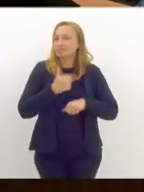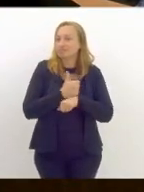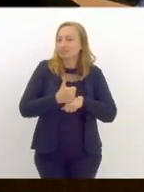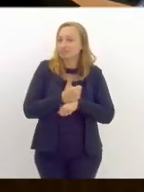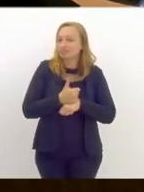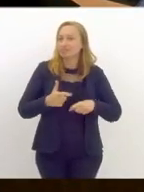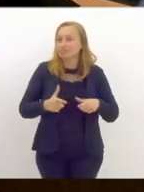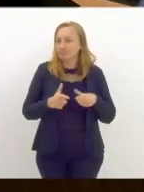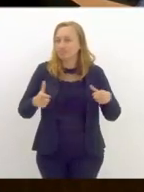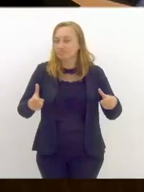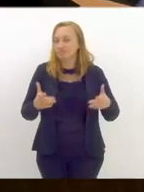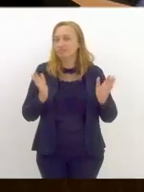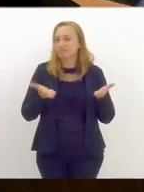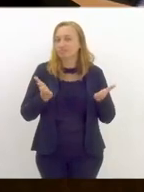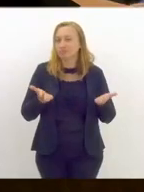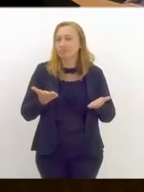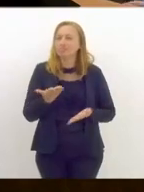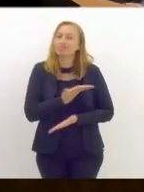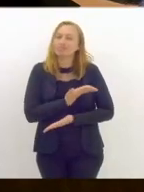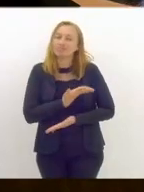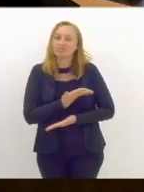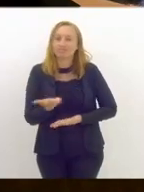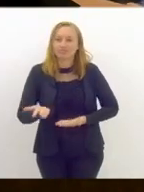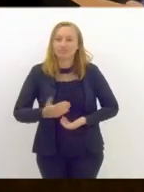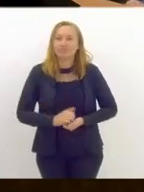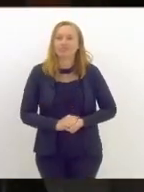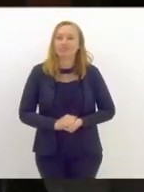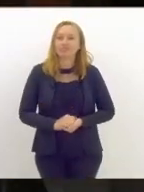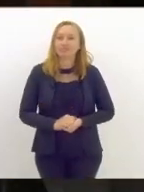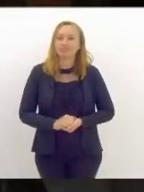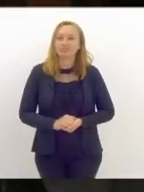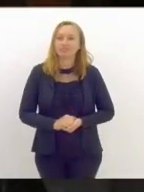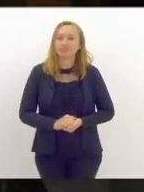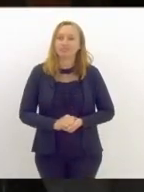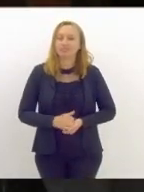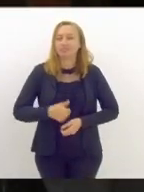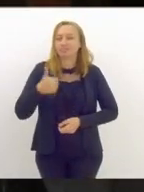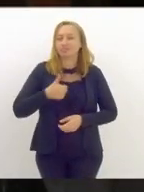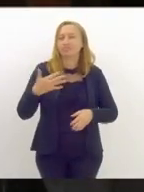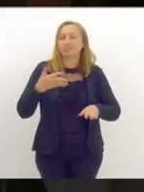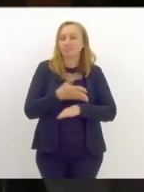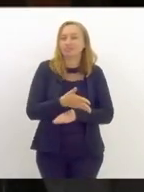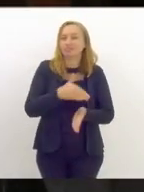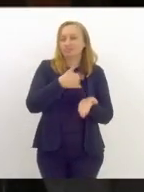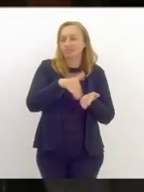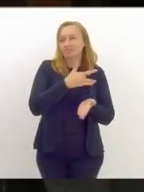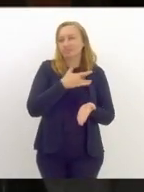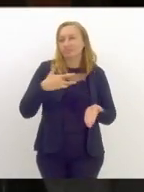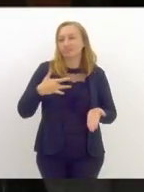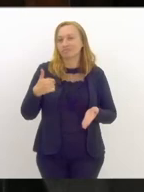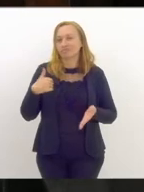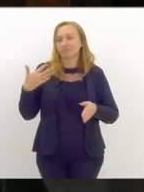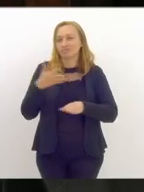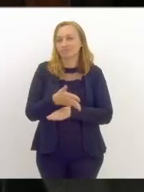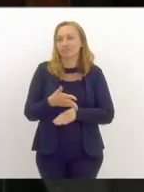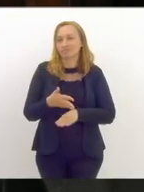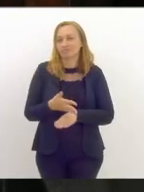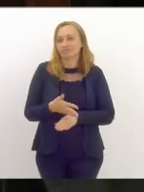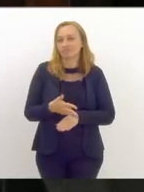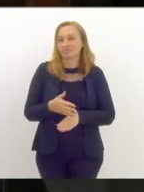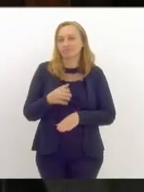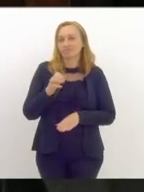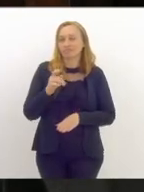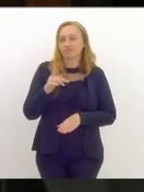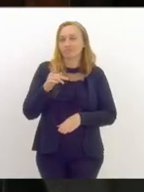muito grande e agora uma relação de amizade. E foi minha primeira entrada na Secretaria de Saúde, eu já entrei com a epidemia